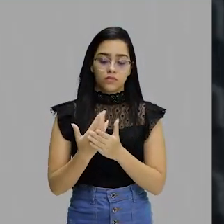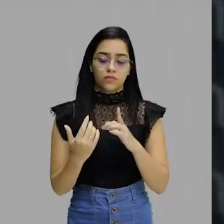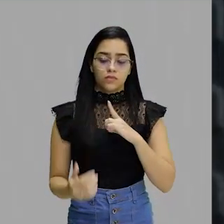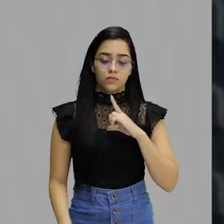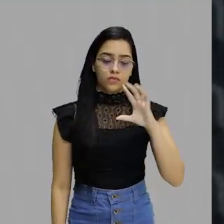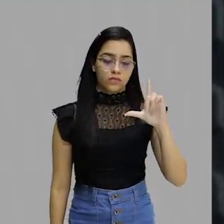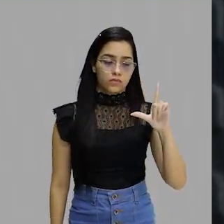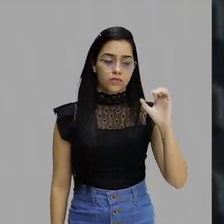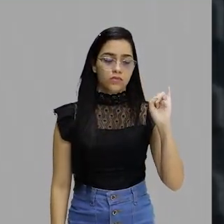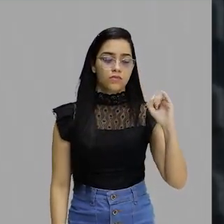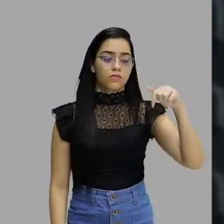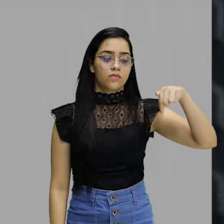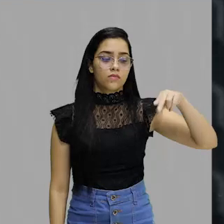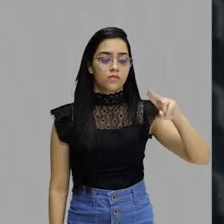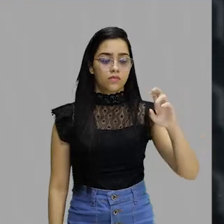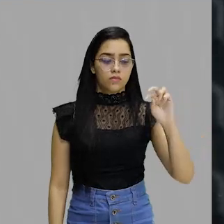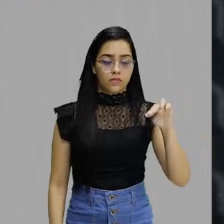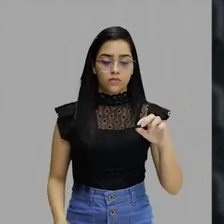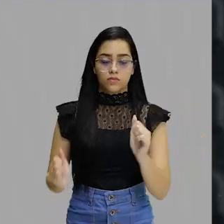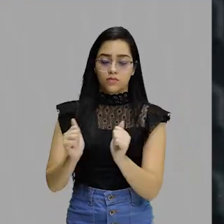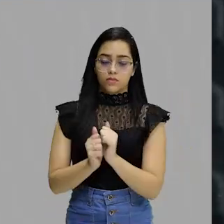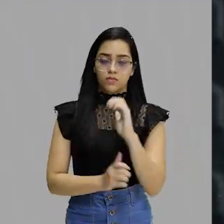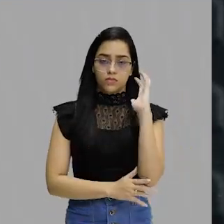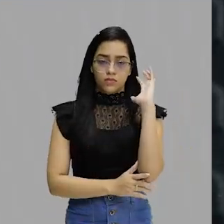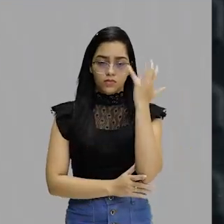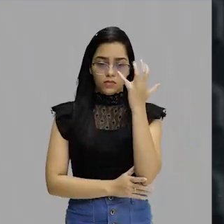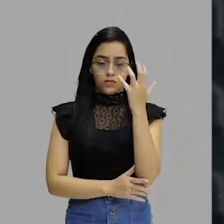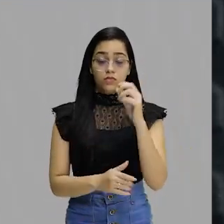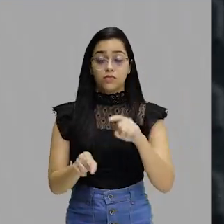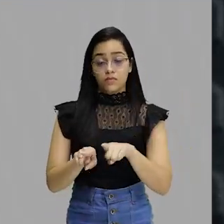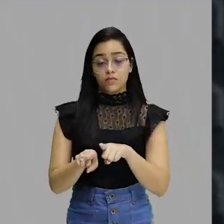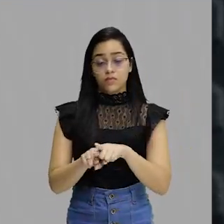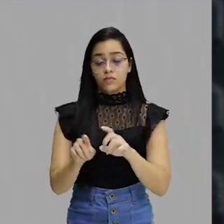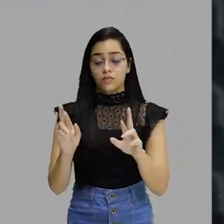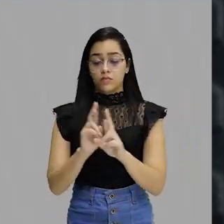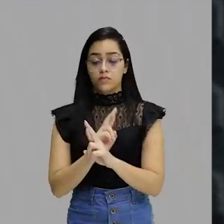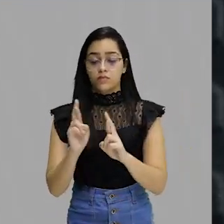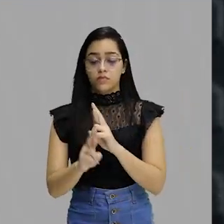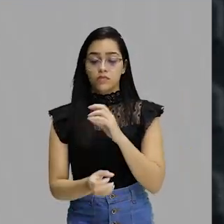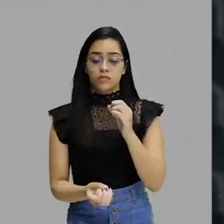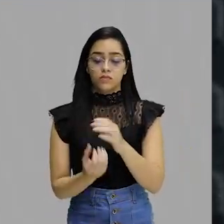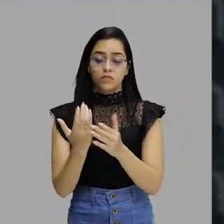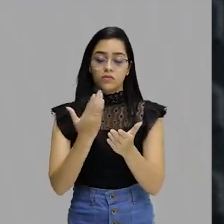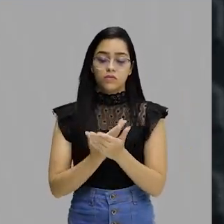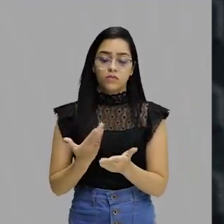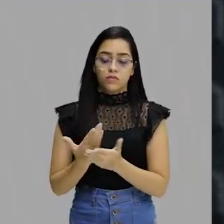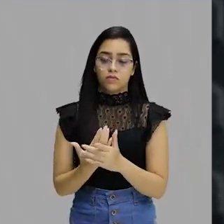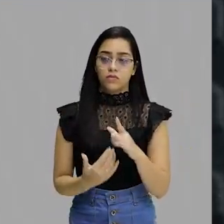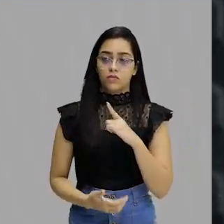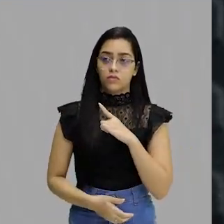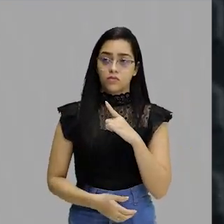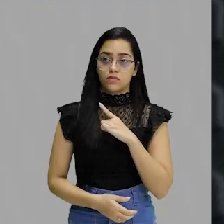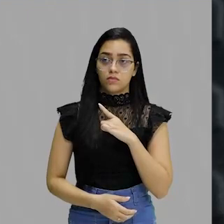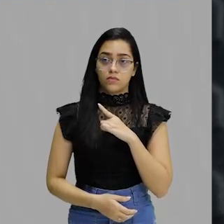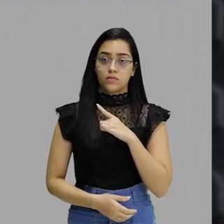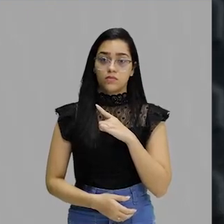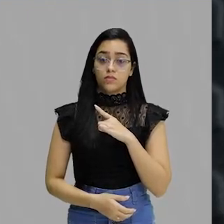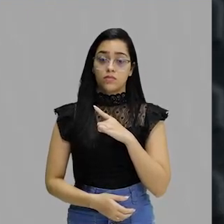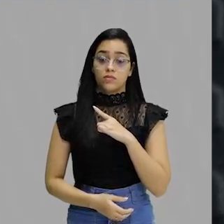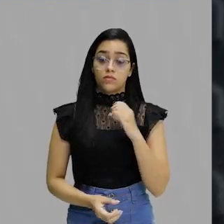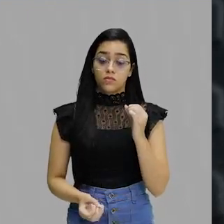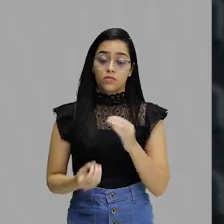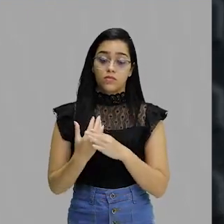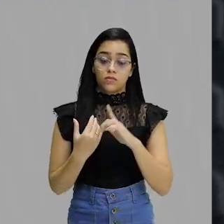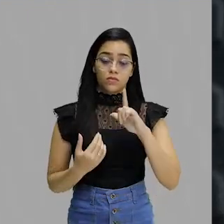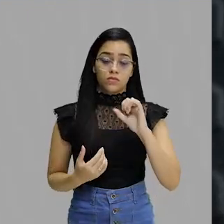líquen, certo? E a árvore. E a relação ecológica que vai existir entre os indivíduos que formam o